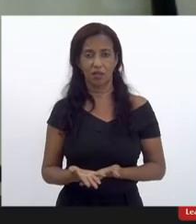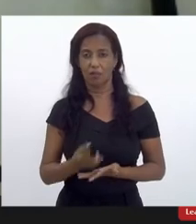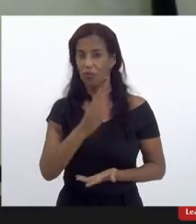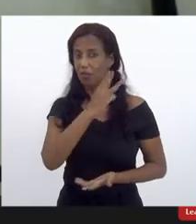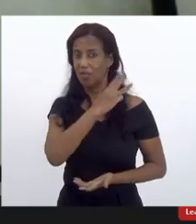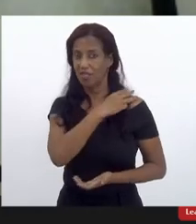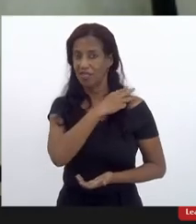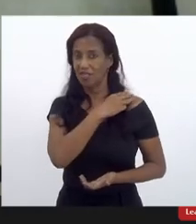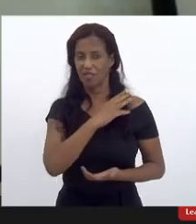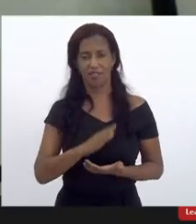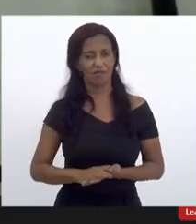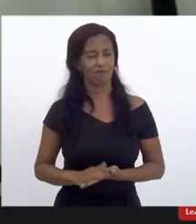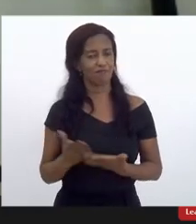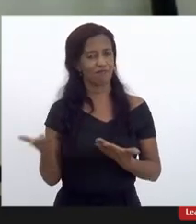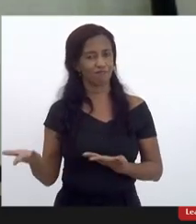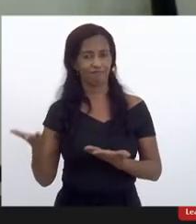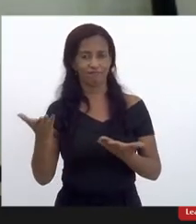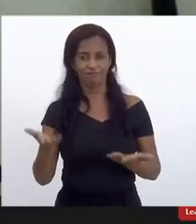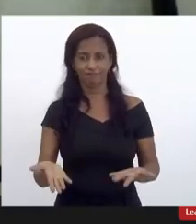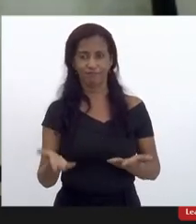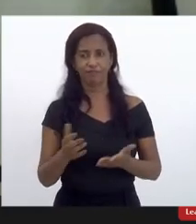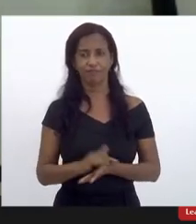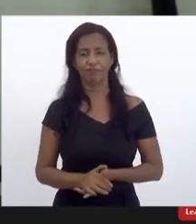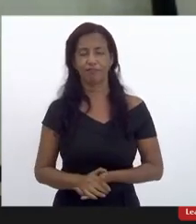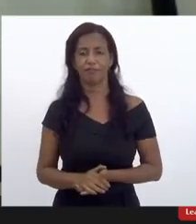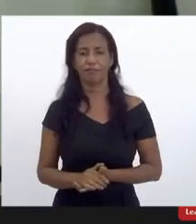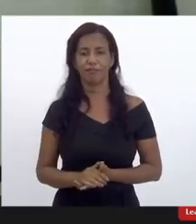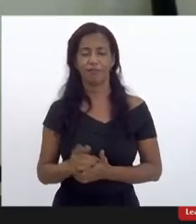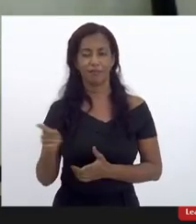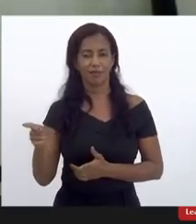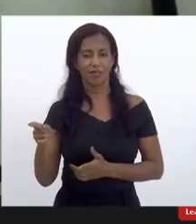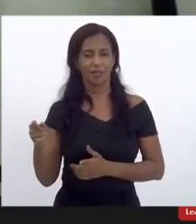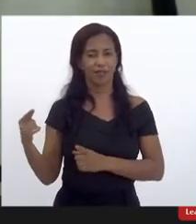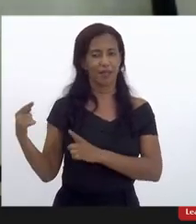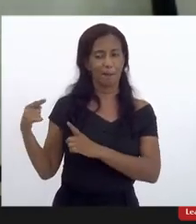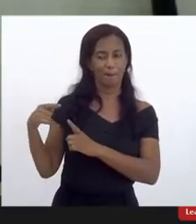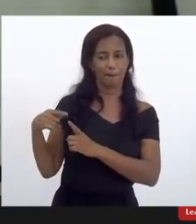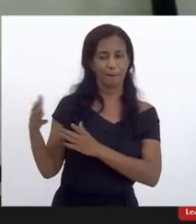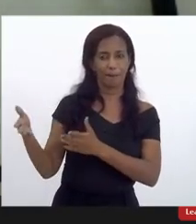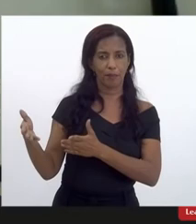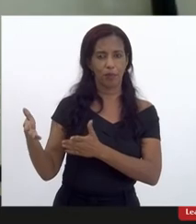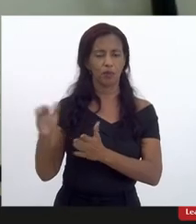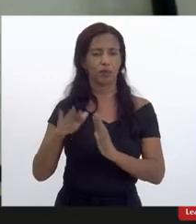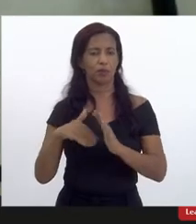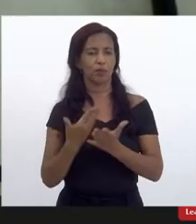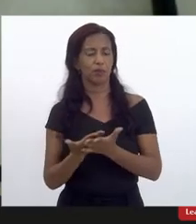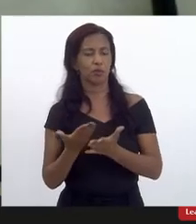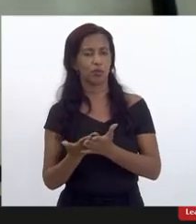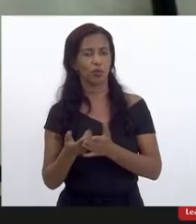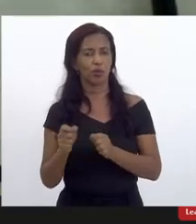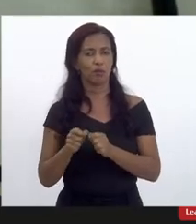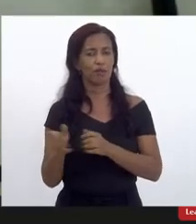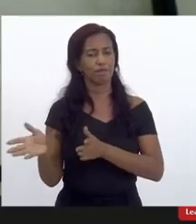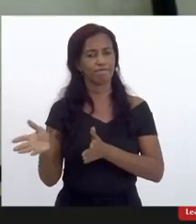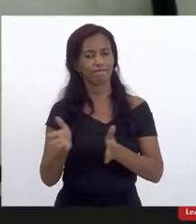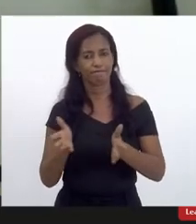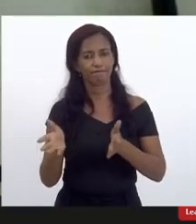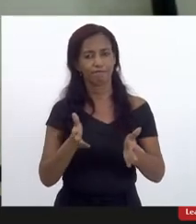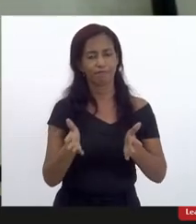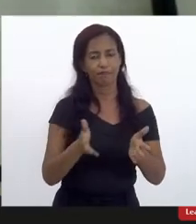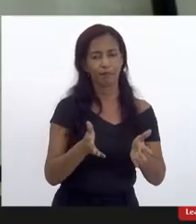do terceiro ano que estava ali na ponta. Então, a escola vem fazendo uma série